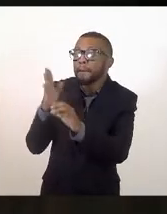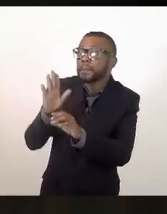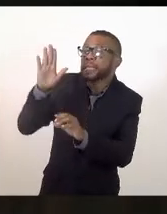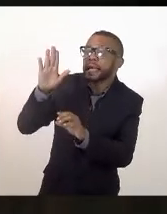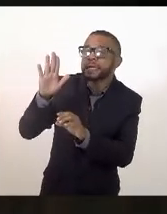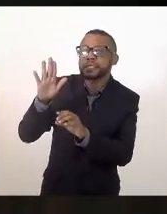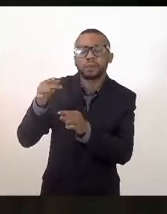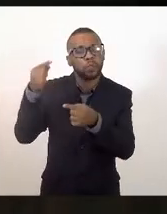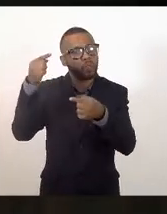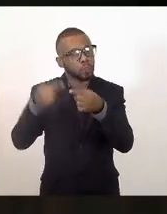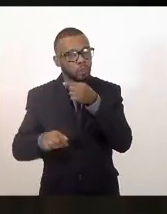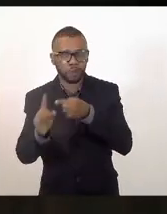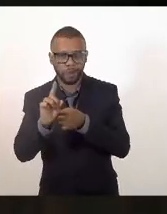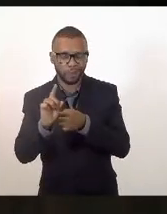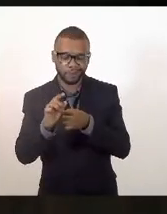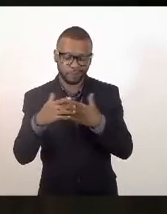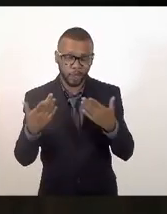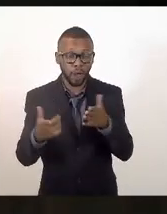ao expediente final,